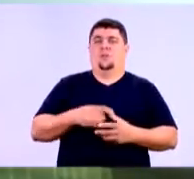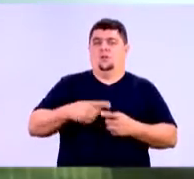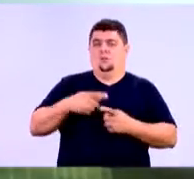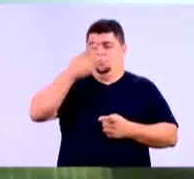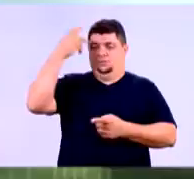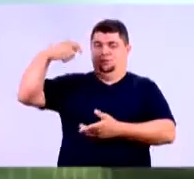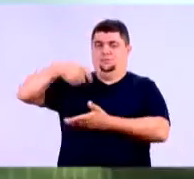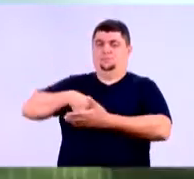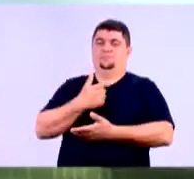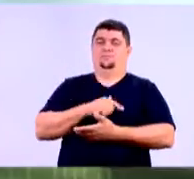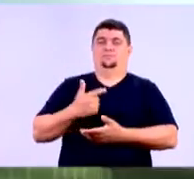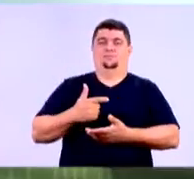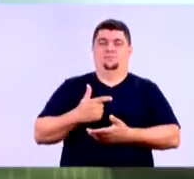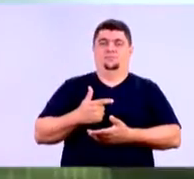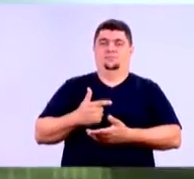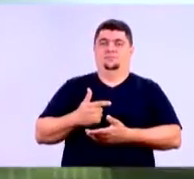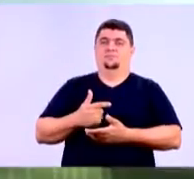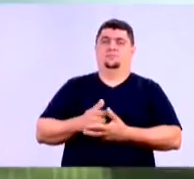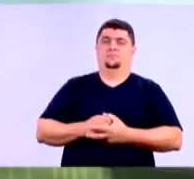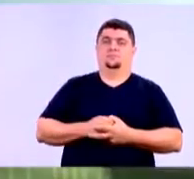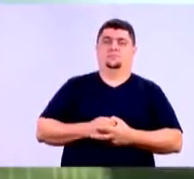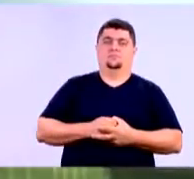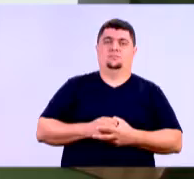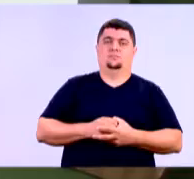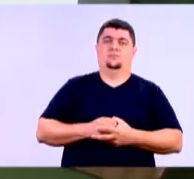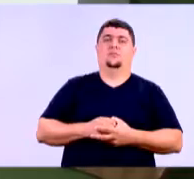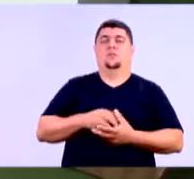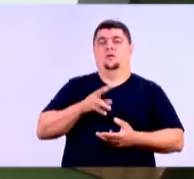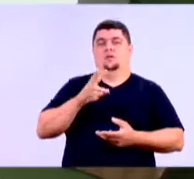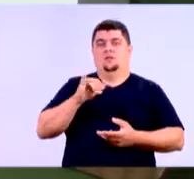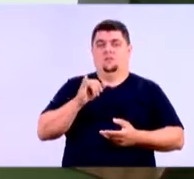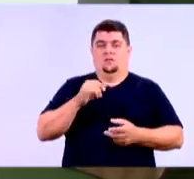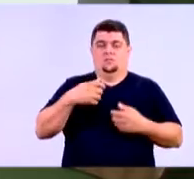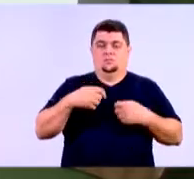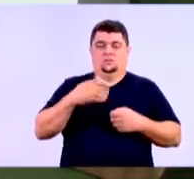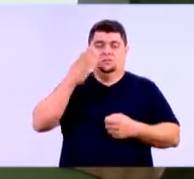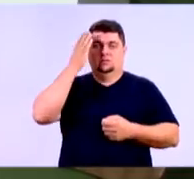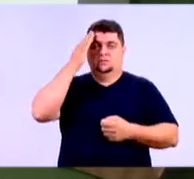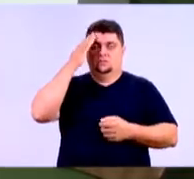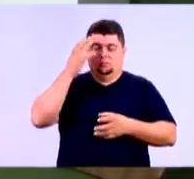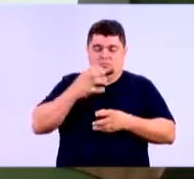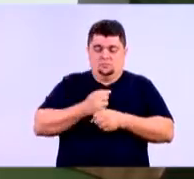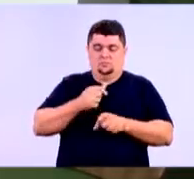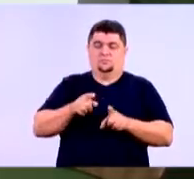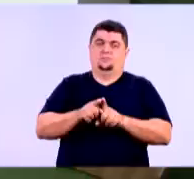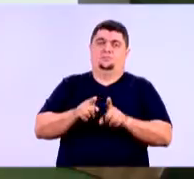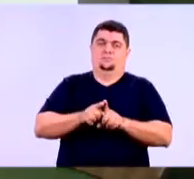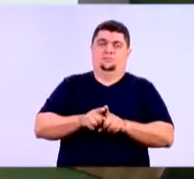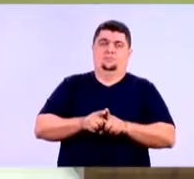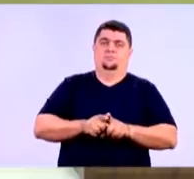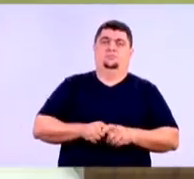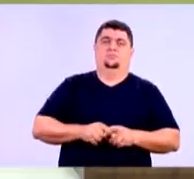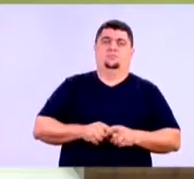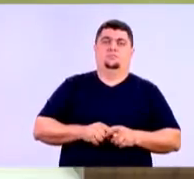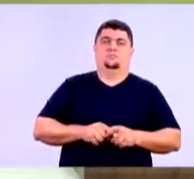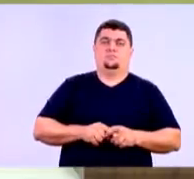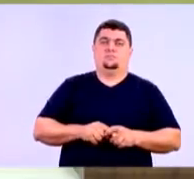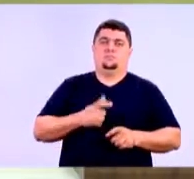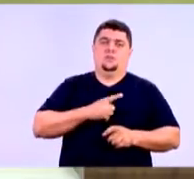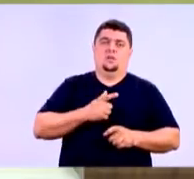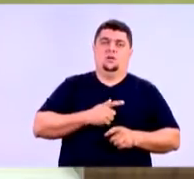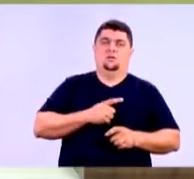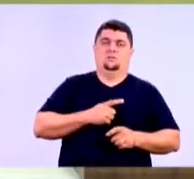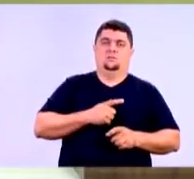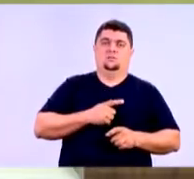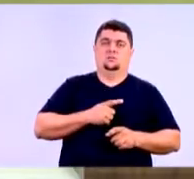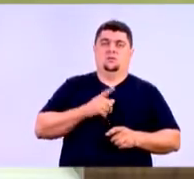estão pagando em dia, isso tem que entrar num cálculo do seu custo. Exatamente. Isso nos remete ao